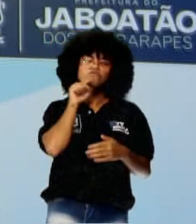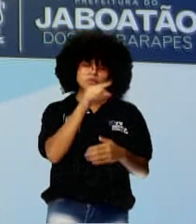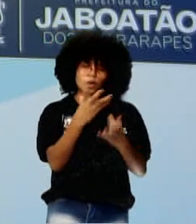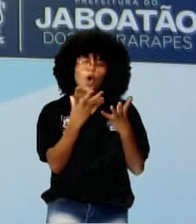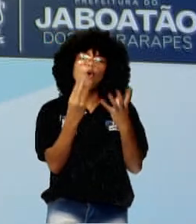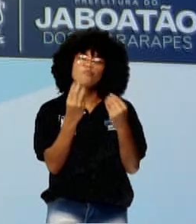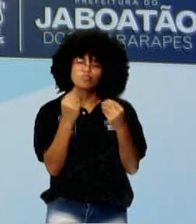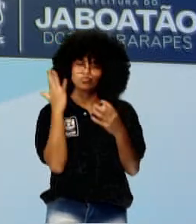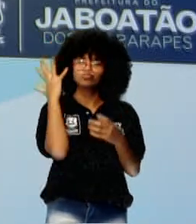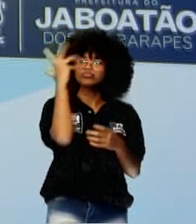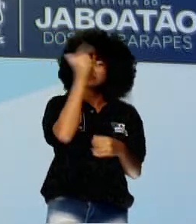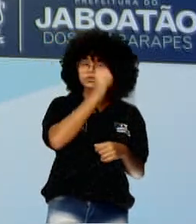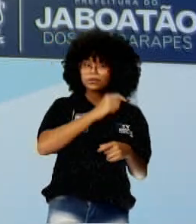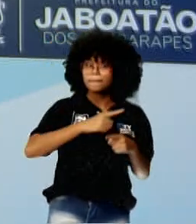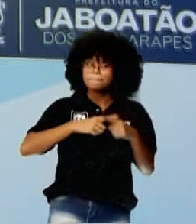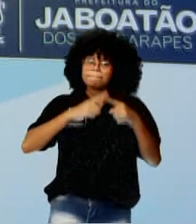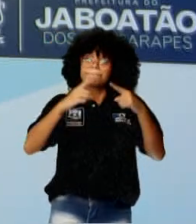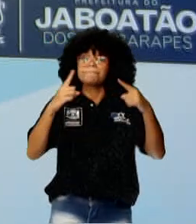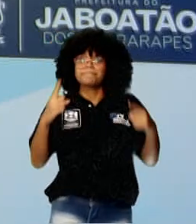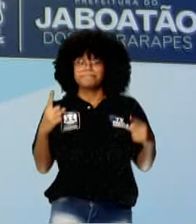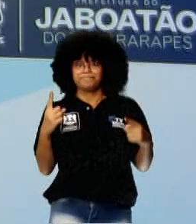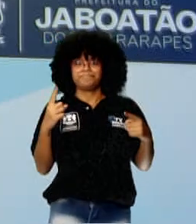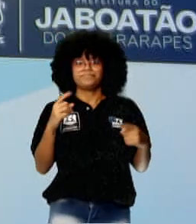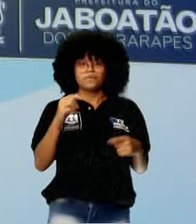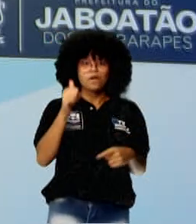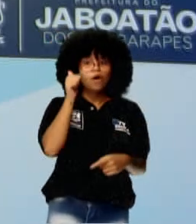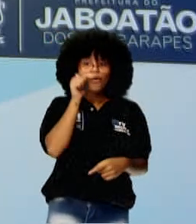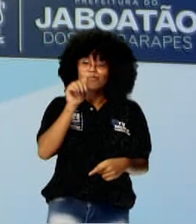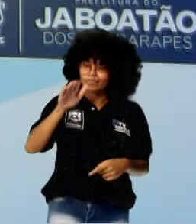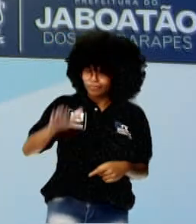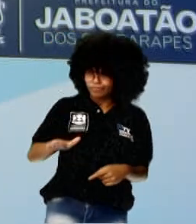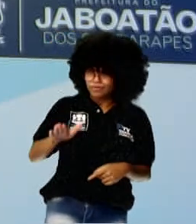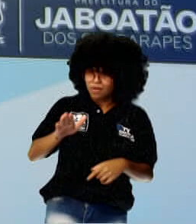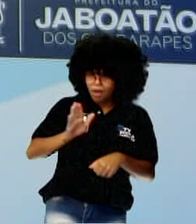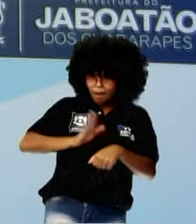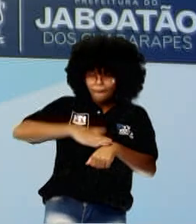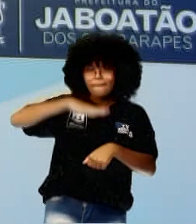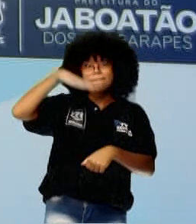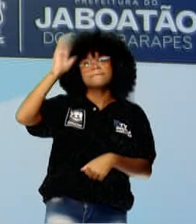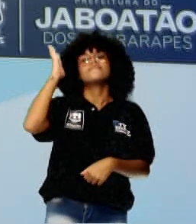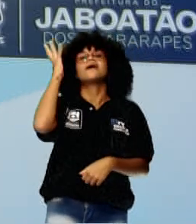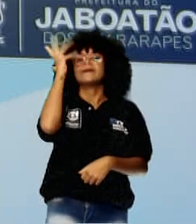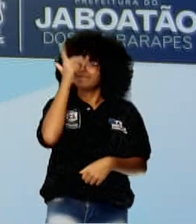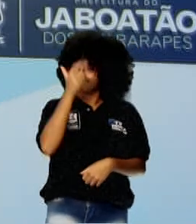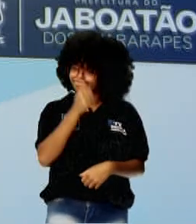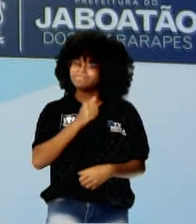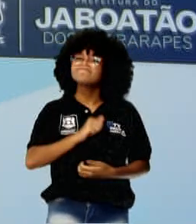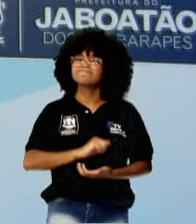bela, mas Branca de Neve é mais bela ainda."